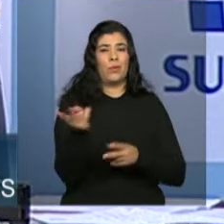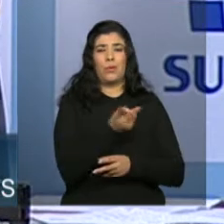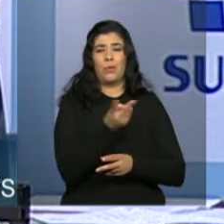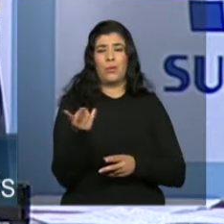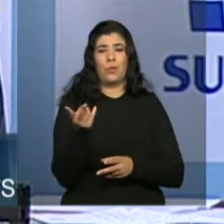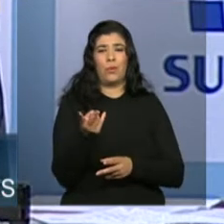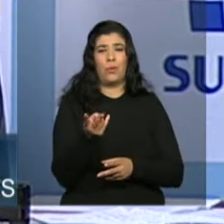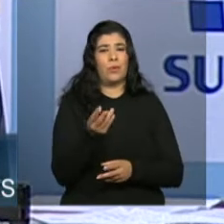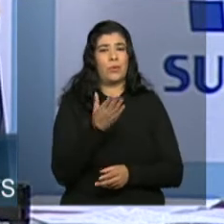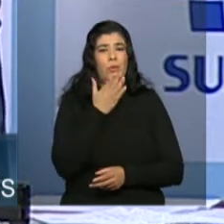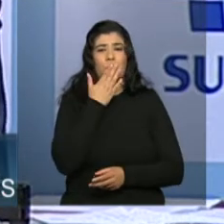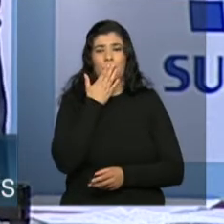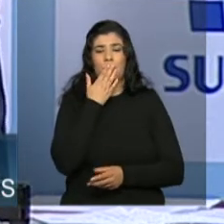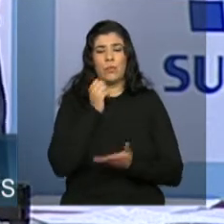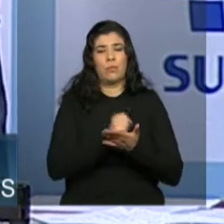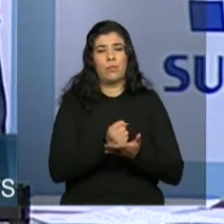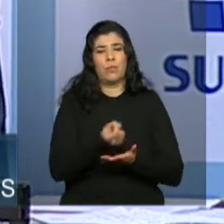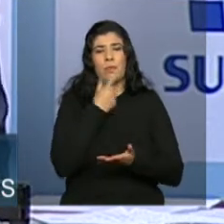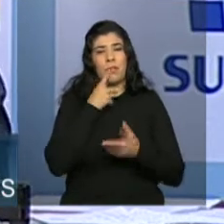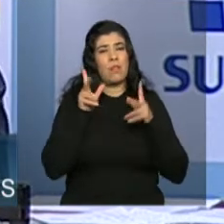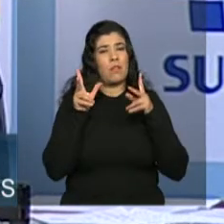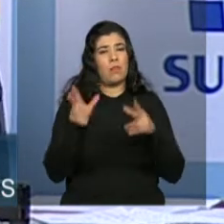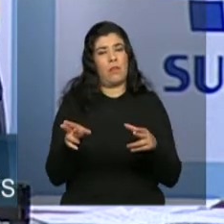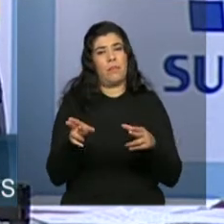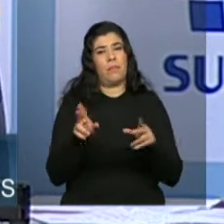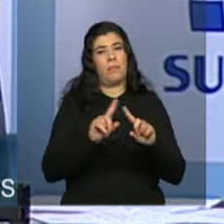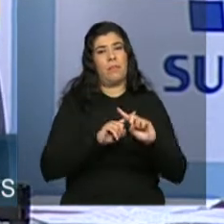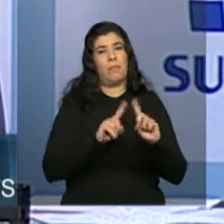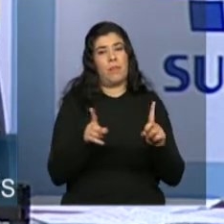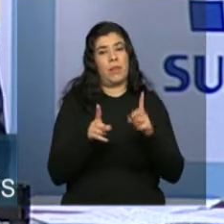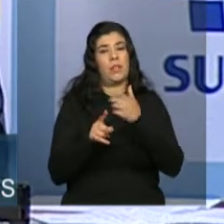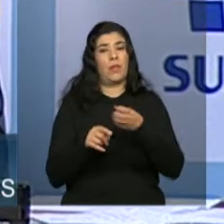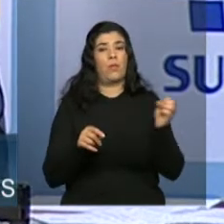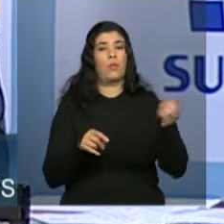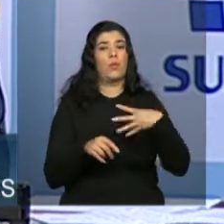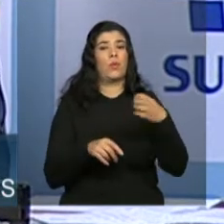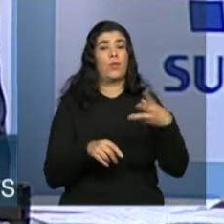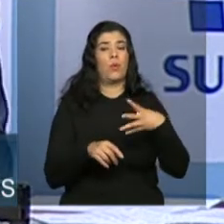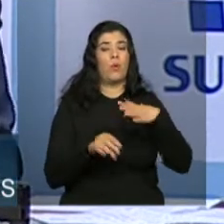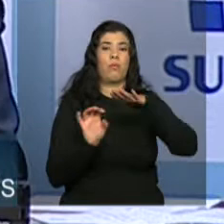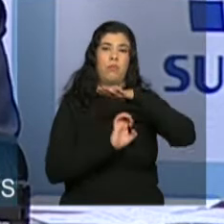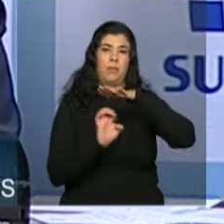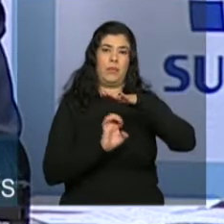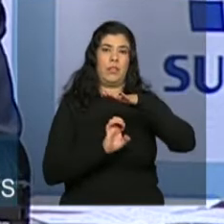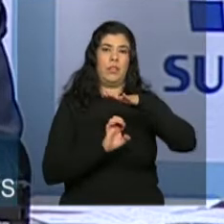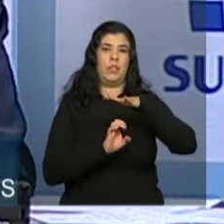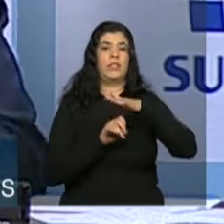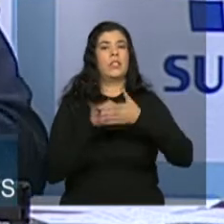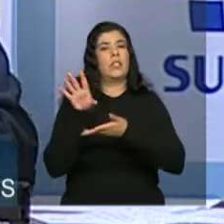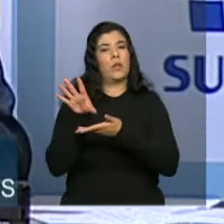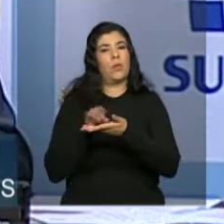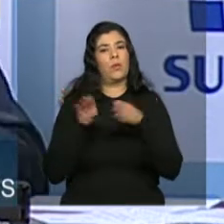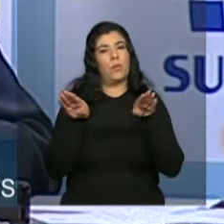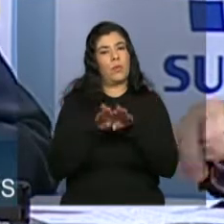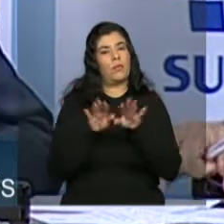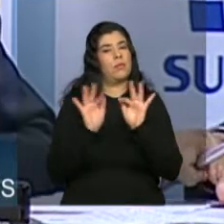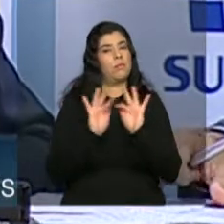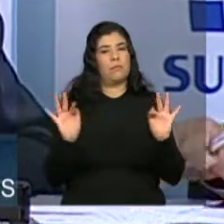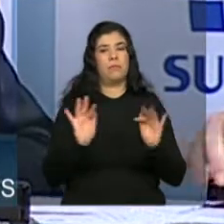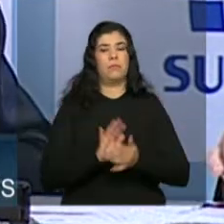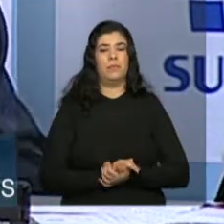só que agora produzido pelo Parceiro aqui agora público e é um clone É por isso também nesse caso também vai